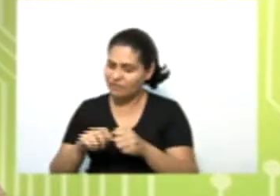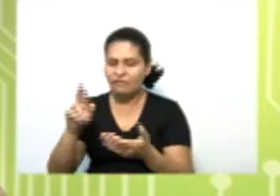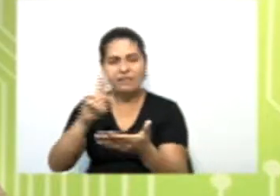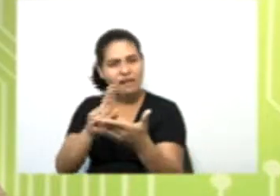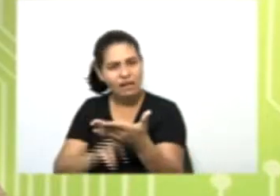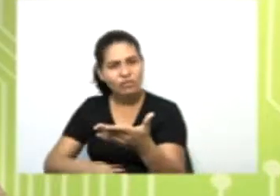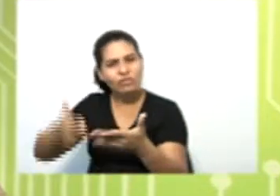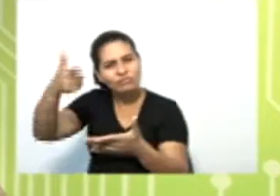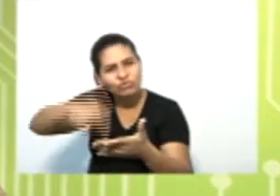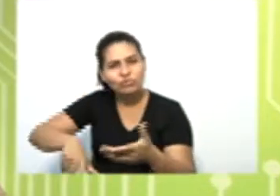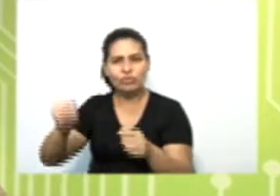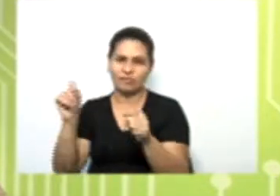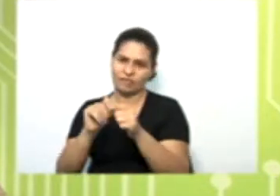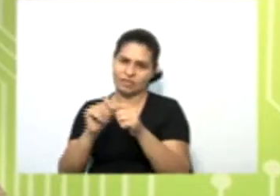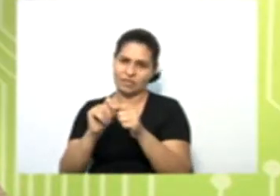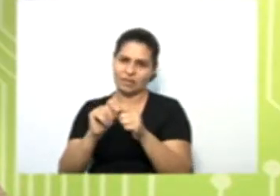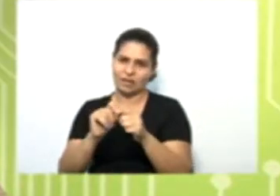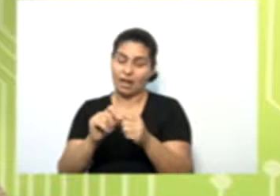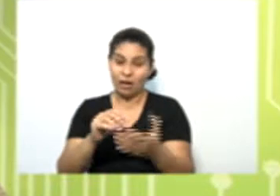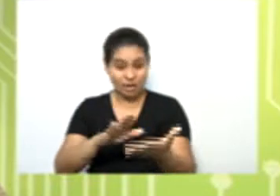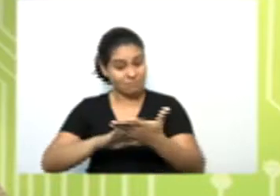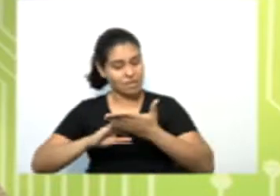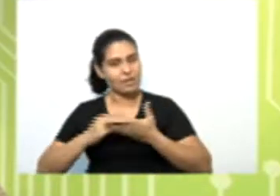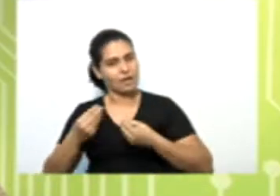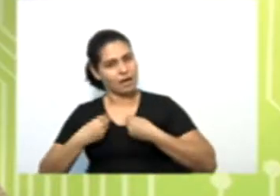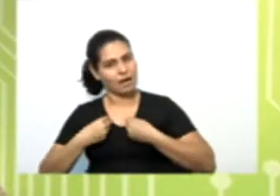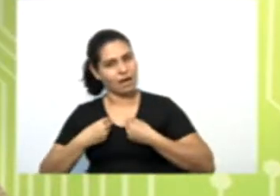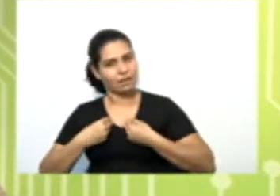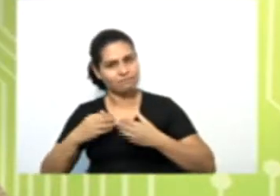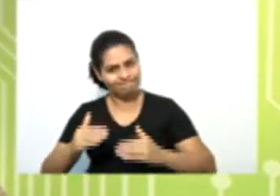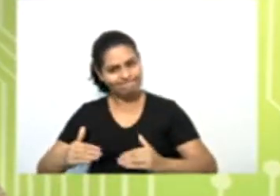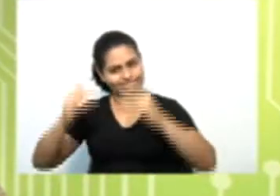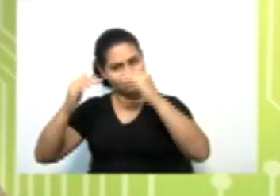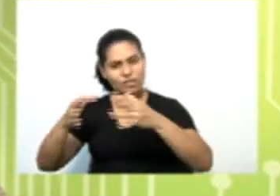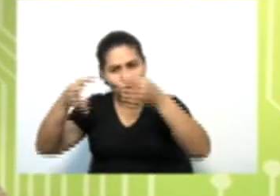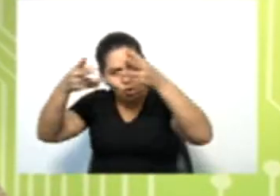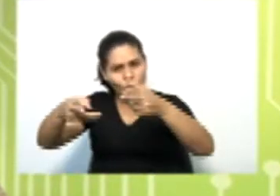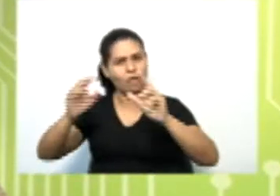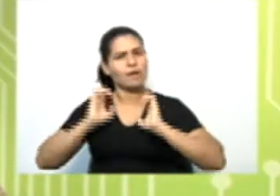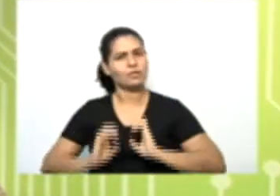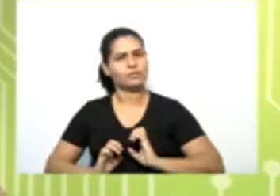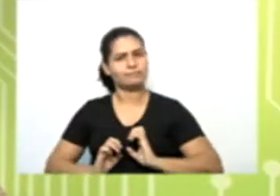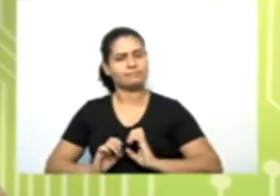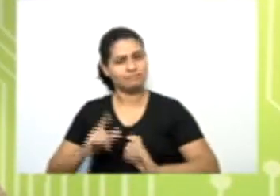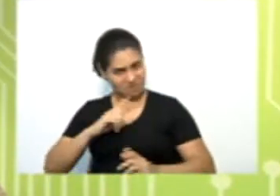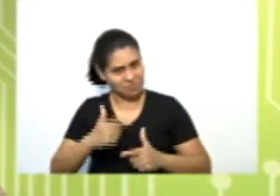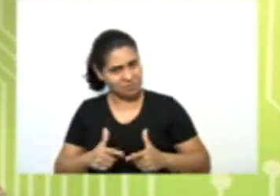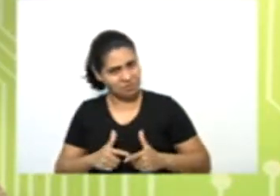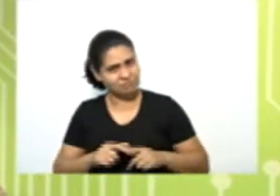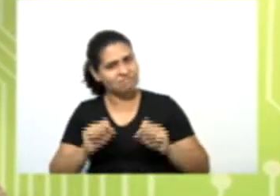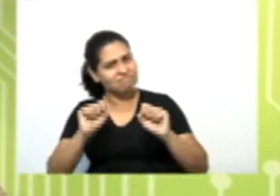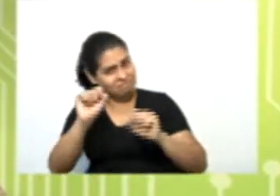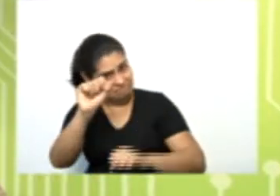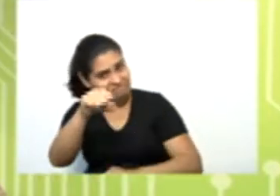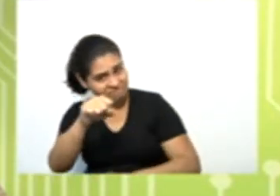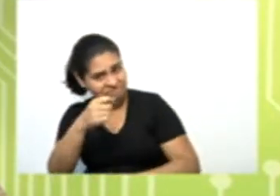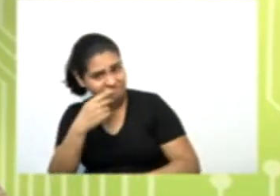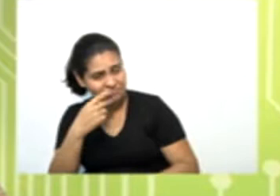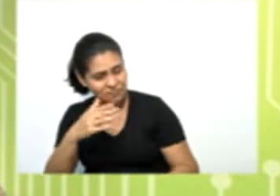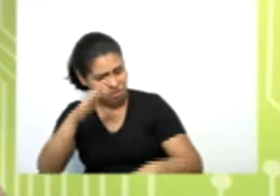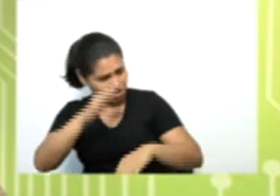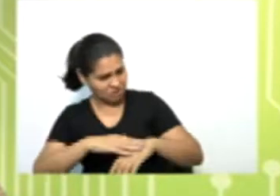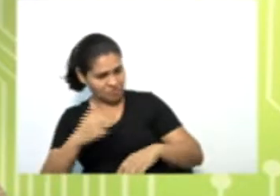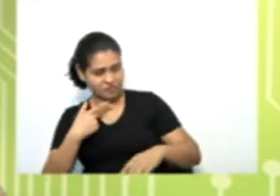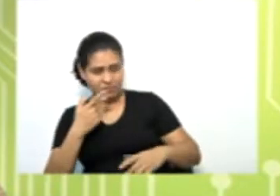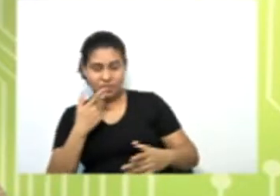esse relatório e me entregue uma coisa, um relatório à sua altura, tá certo? Houve o conflito? Houve, não é? Ele me chamou a atenção? Me